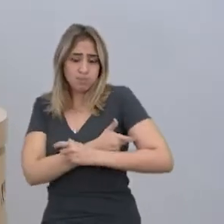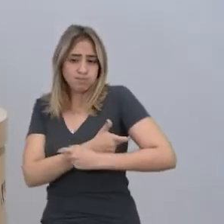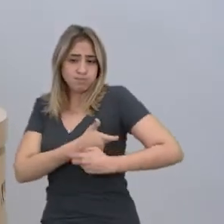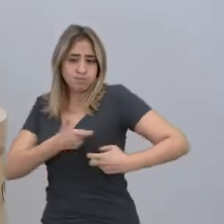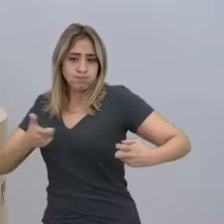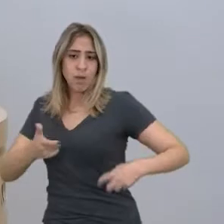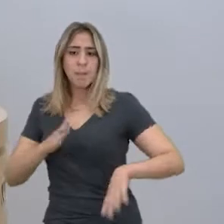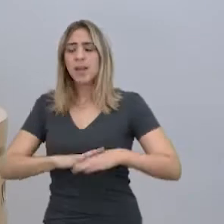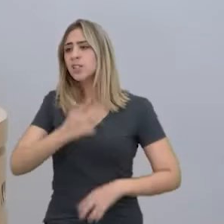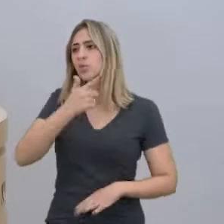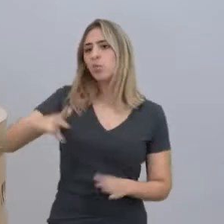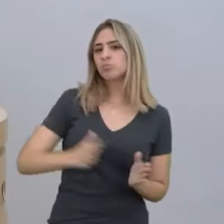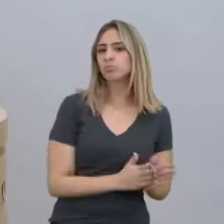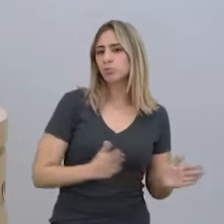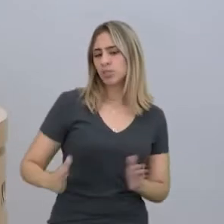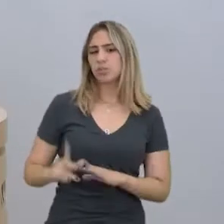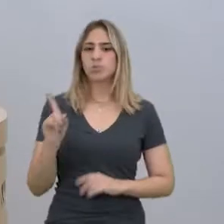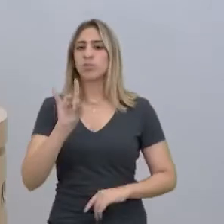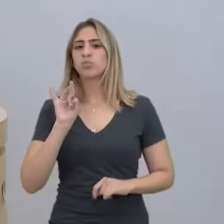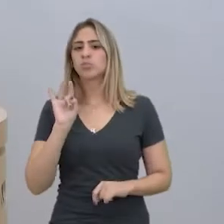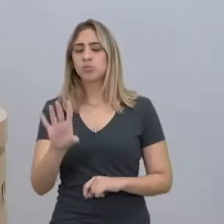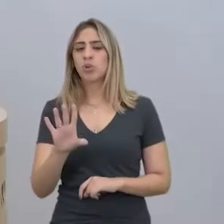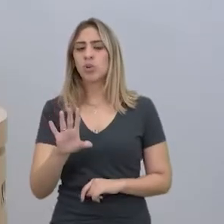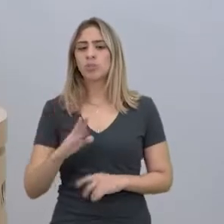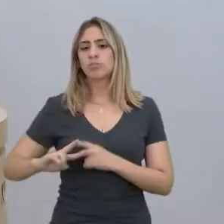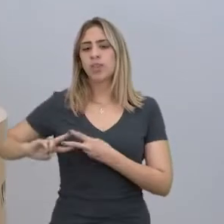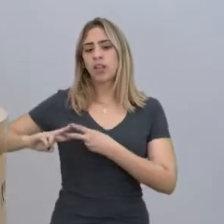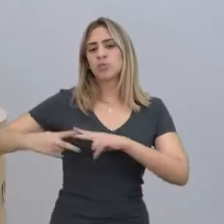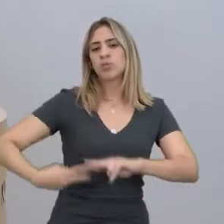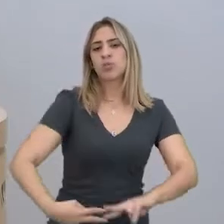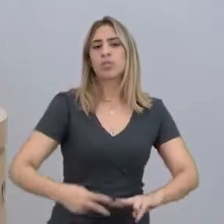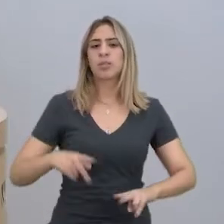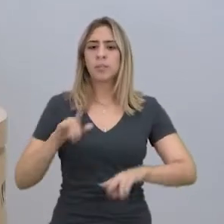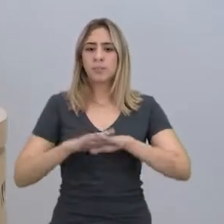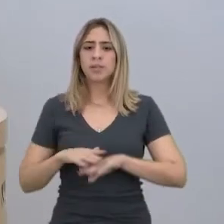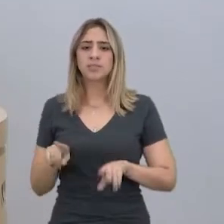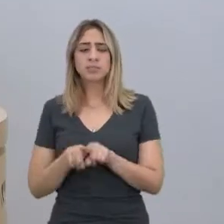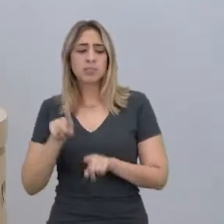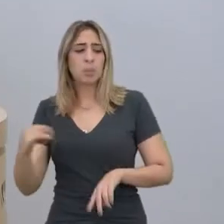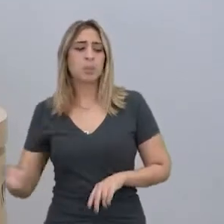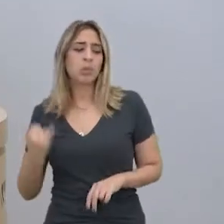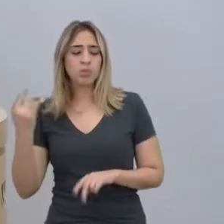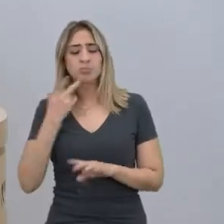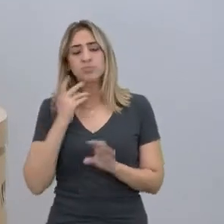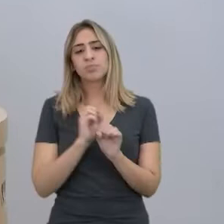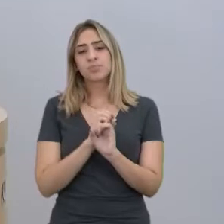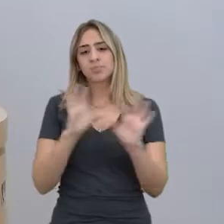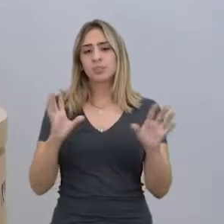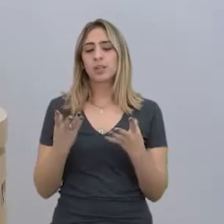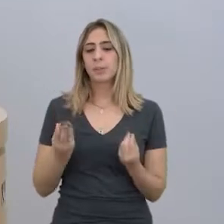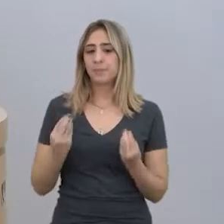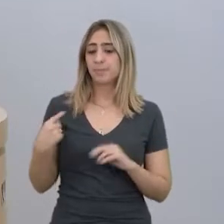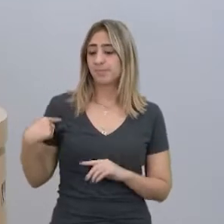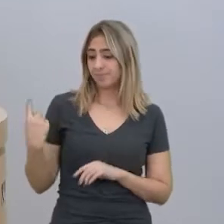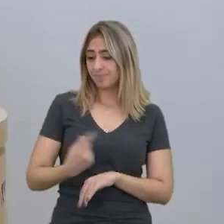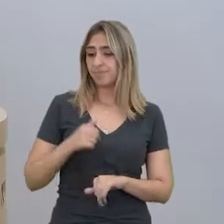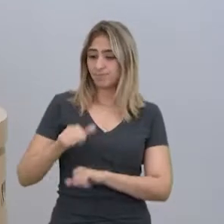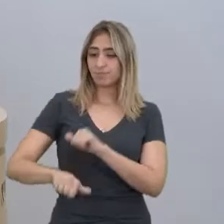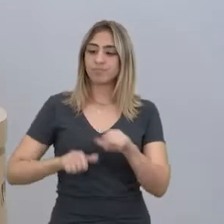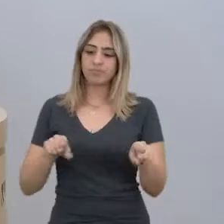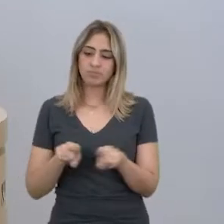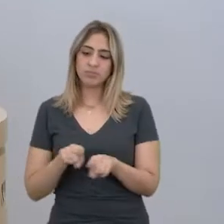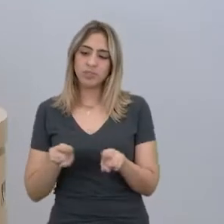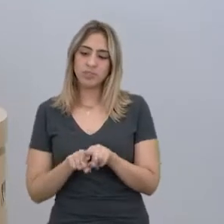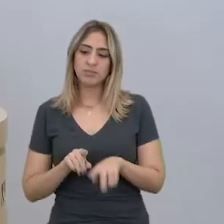a vários outros processos, não a só festas tradicionais. É claro, é importante deixar claro que muitas dessas mudanças